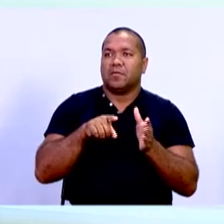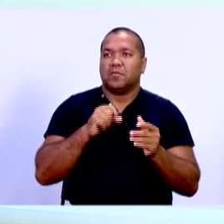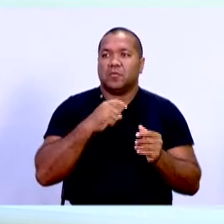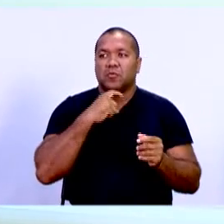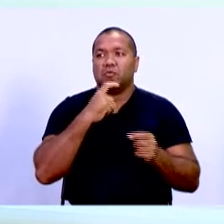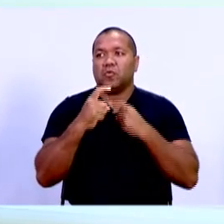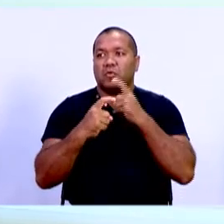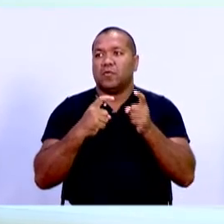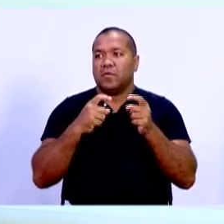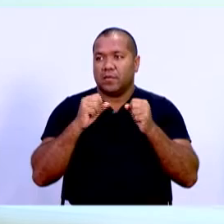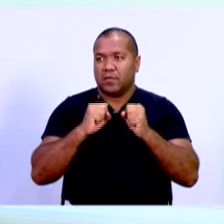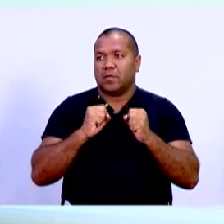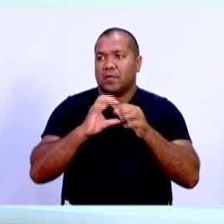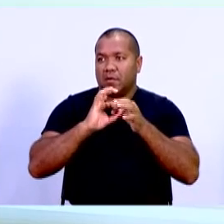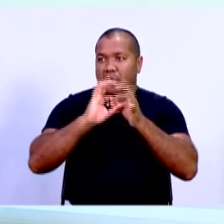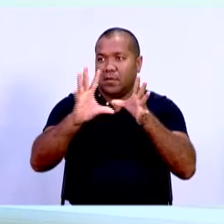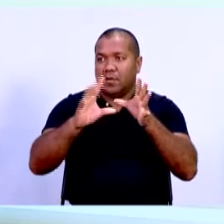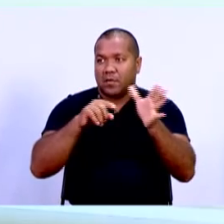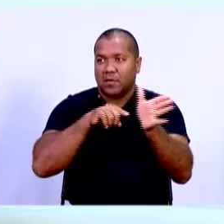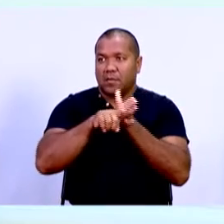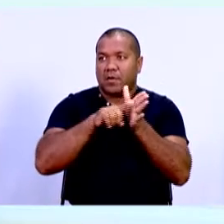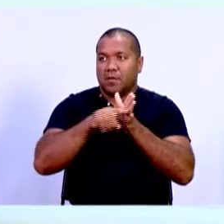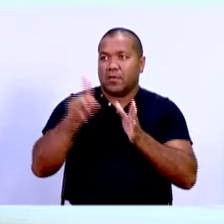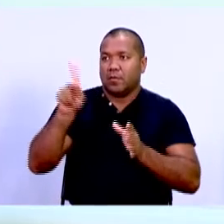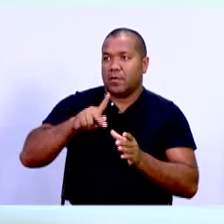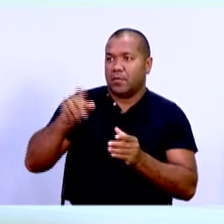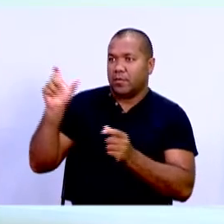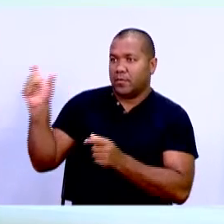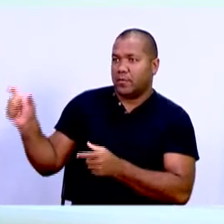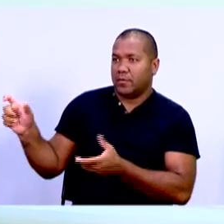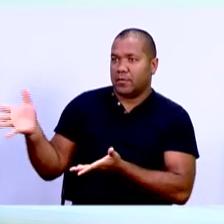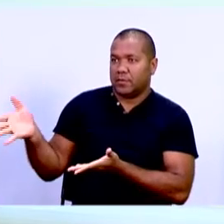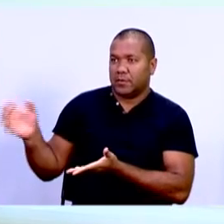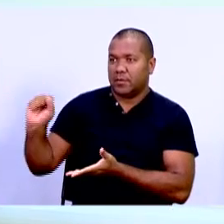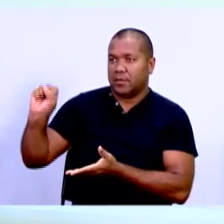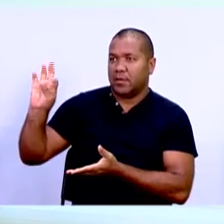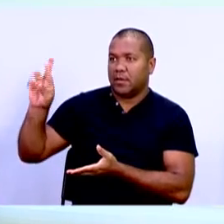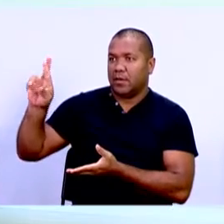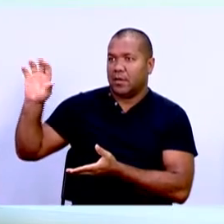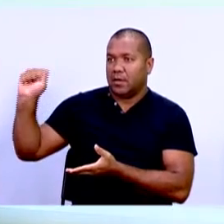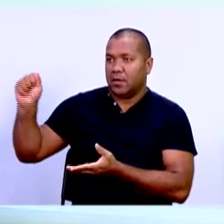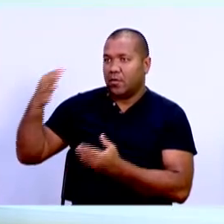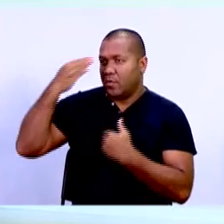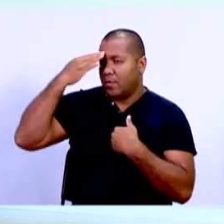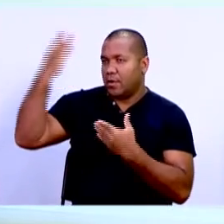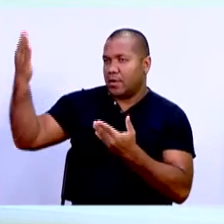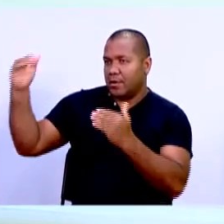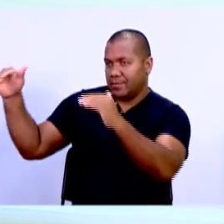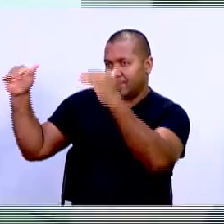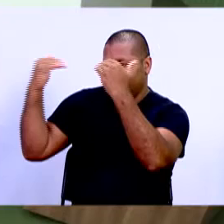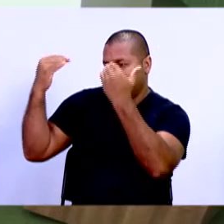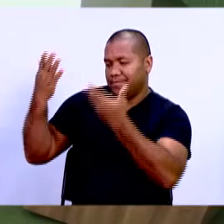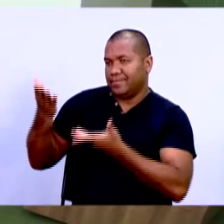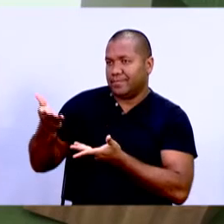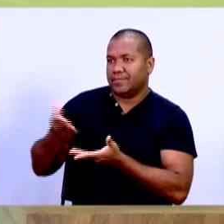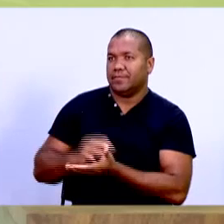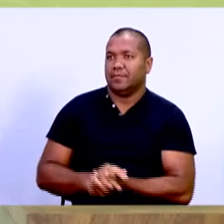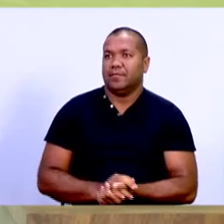Fiquem à vontade, se vocês tiverem alguma dúvida, mandar aqui informações para a professora Sara. Muito obrigado pela atenção de vocês.